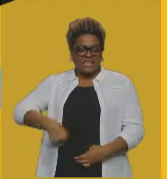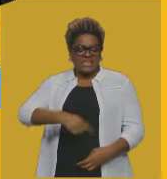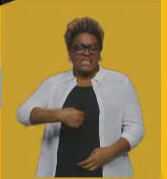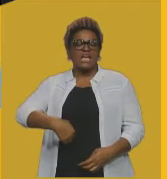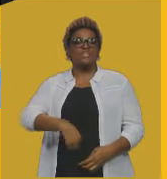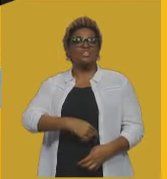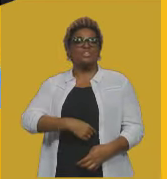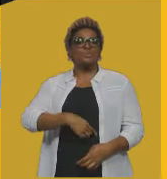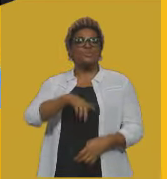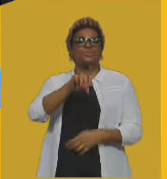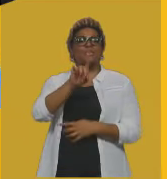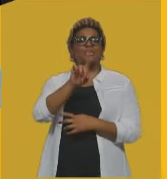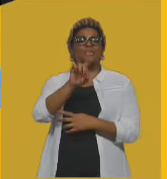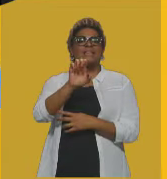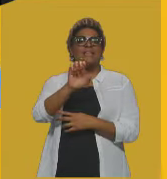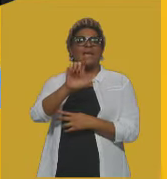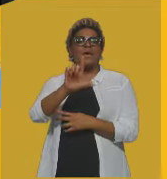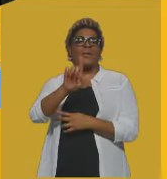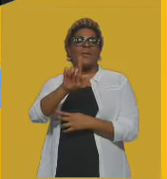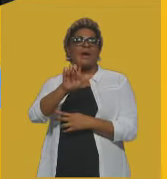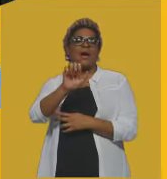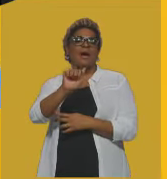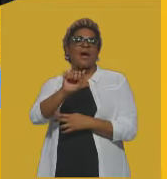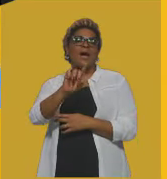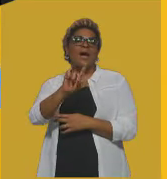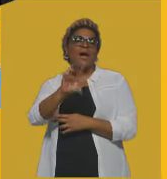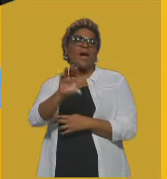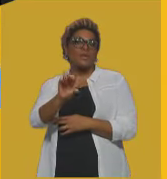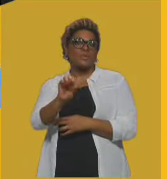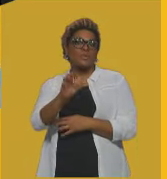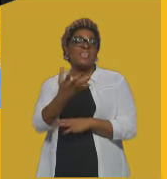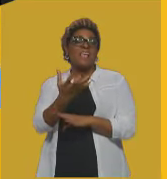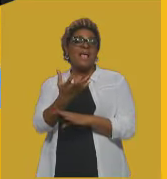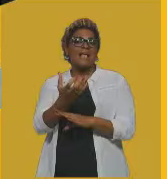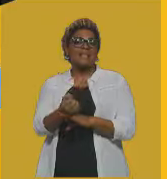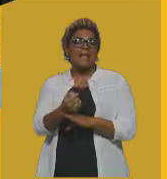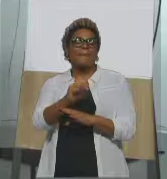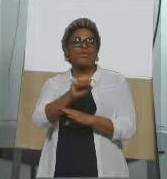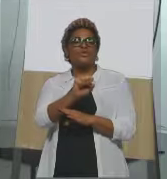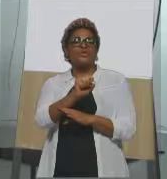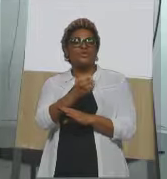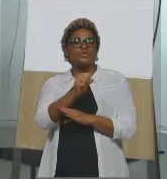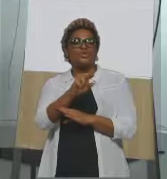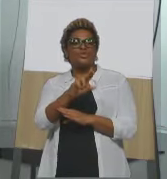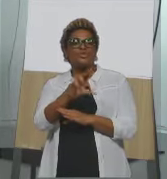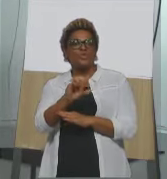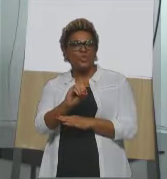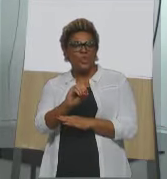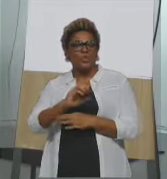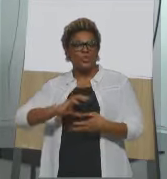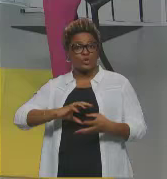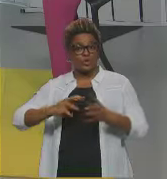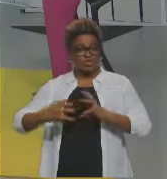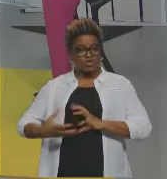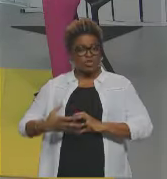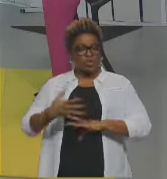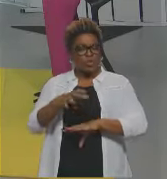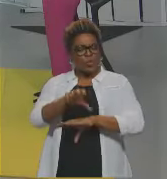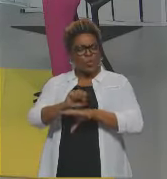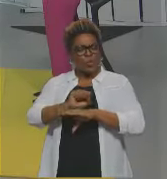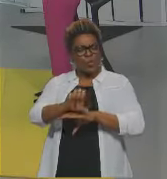de nutrientes. Então, no intestino delgado, ele ainda recebe sucos digestivos e consegue absorver os nutrientes para ir para a